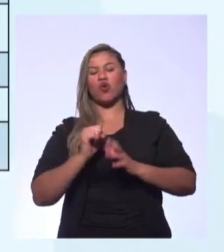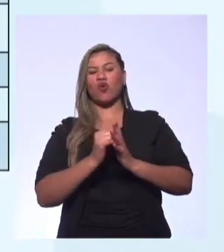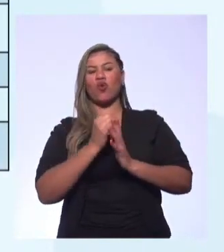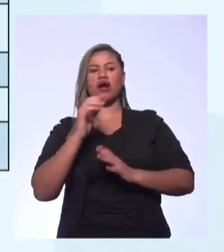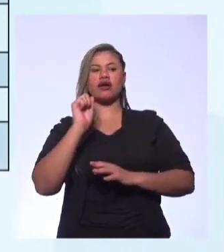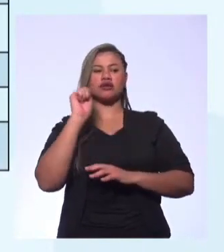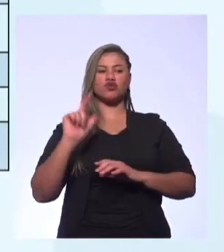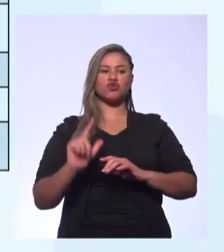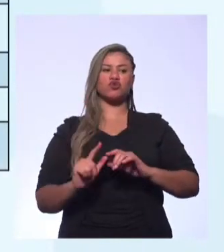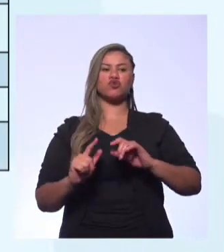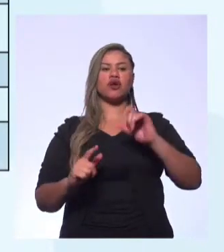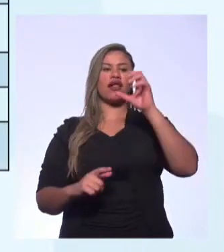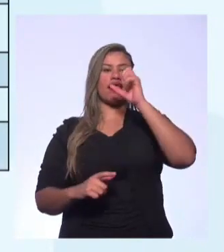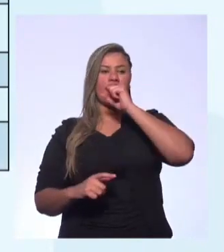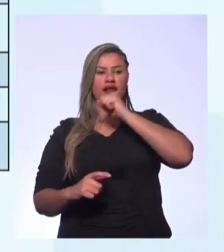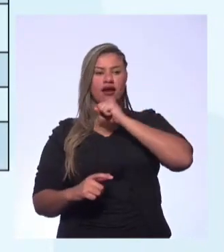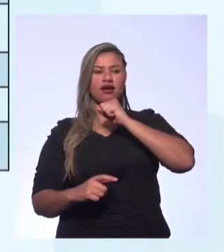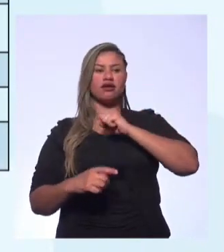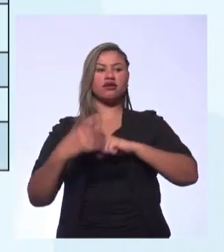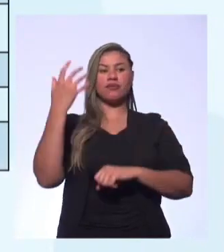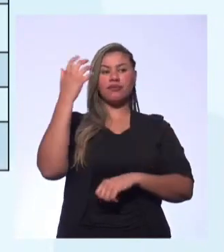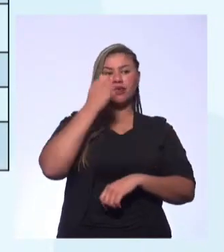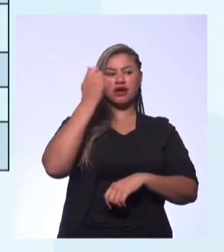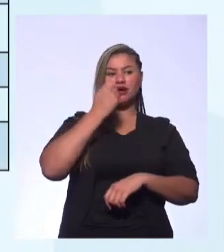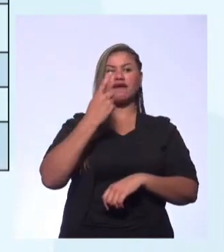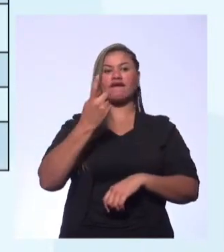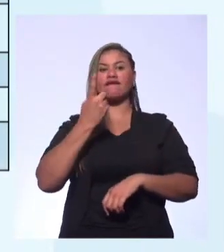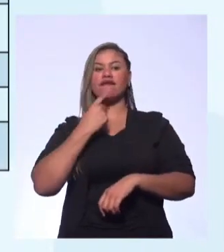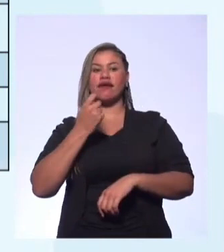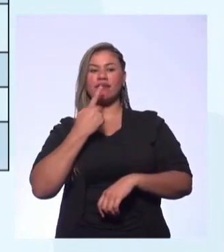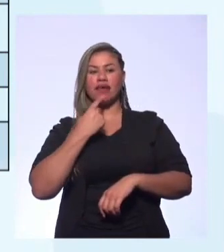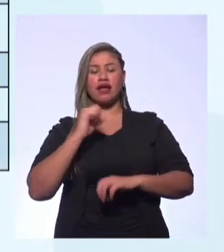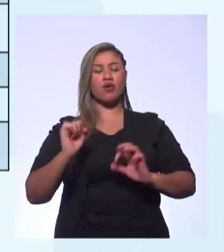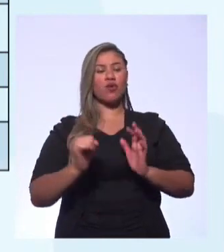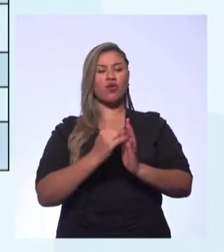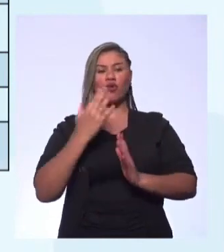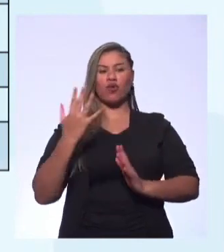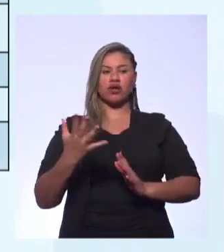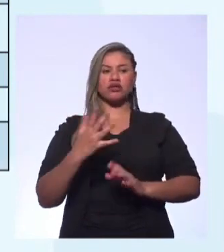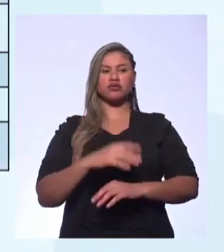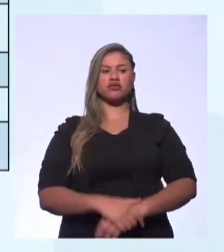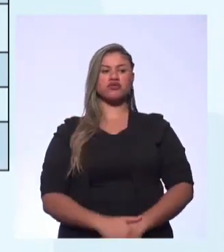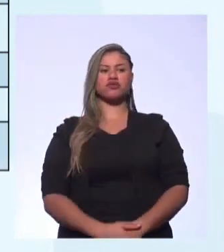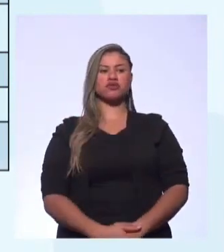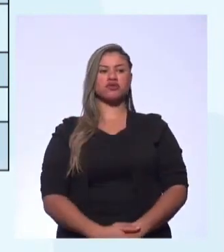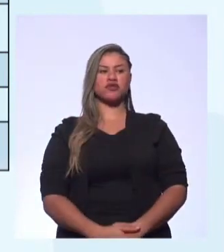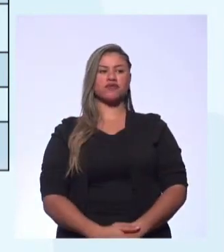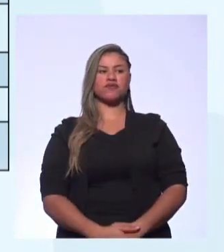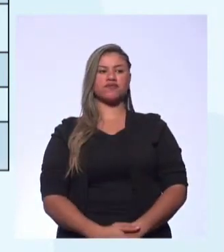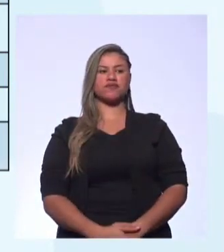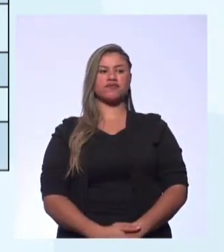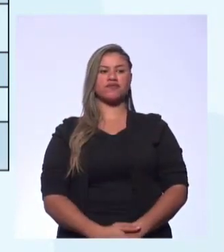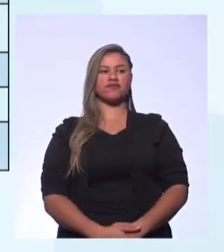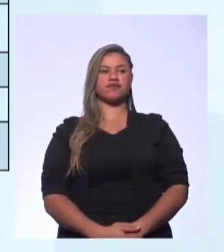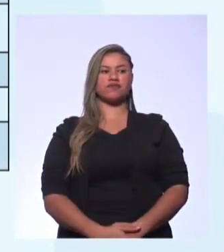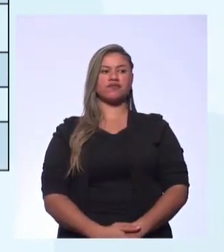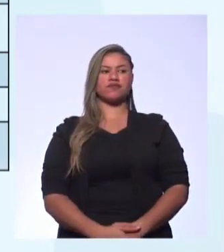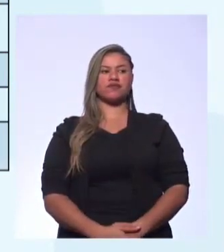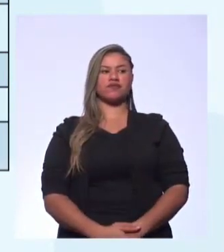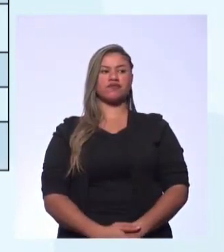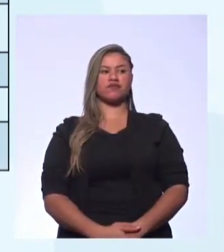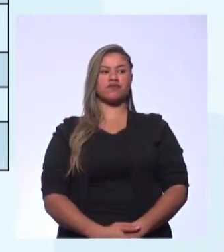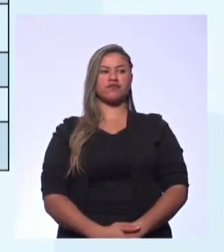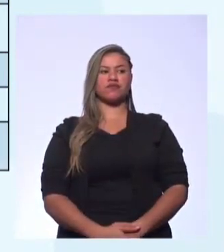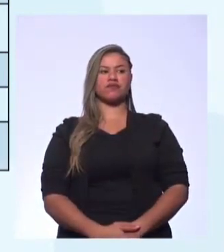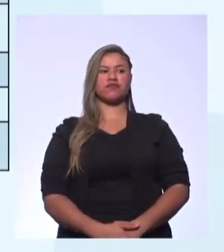laranja, quantas brancas e quantas vermelhas, se você contar todo, vai dar quanto? Aqui, na próxima PT, acho que está errado. Aqui, na hora que foi